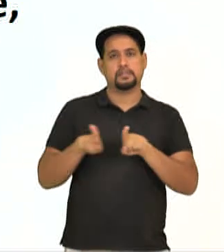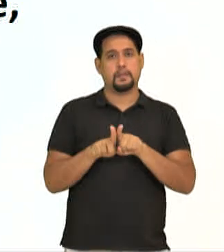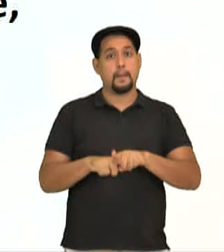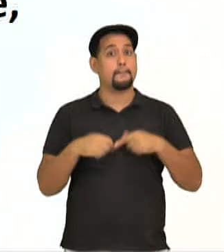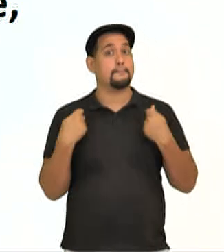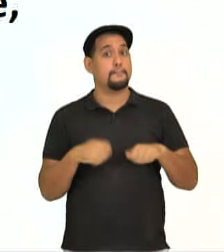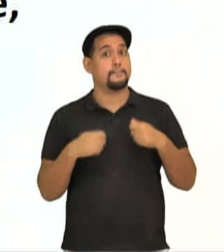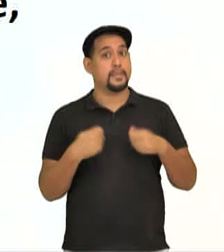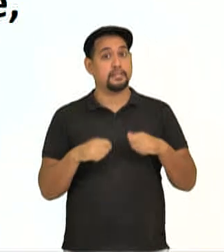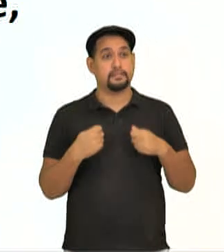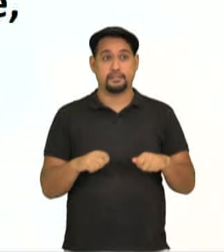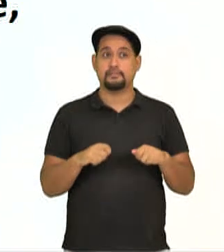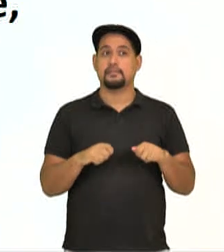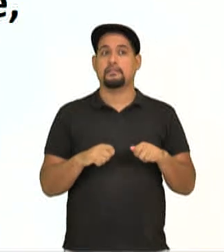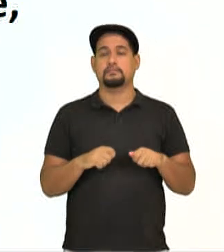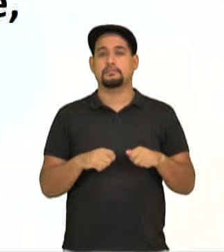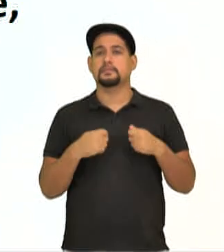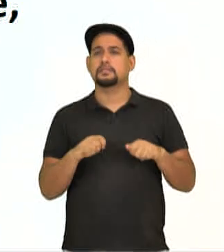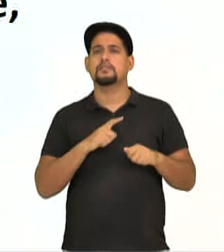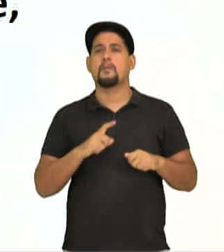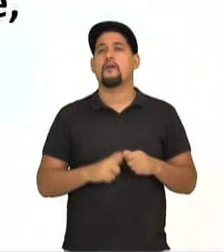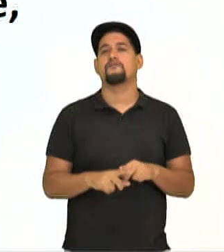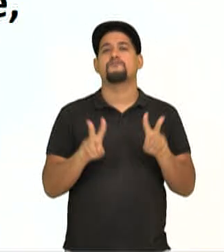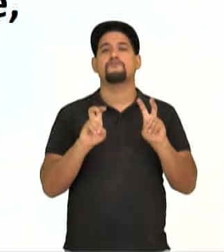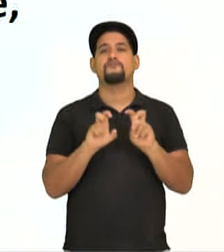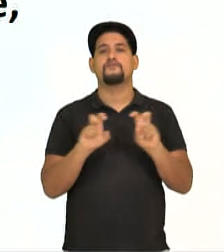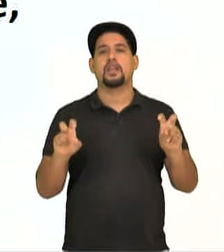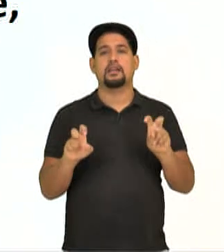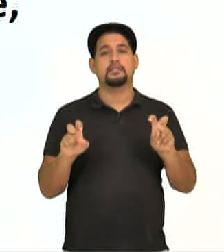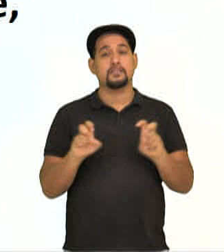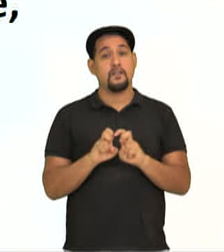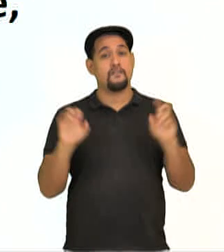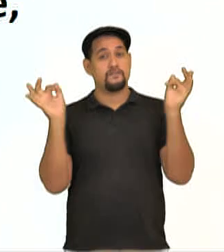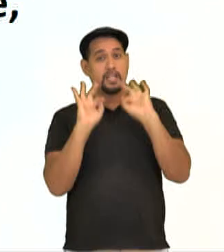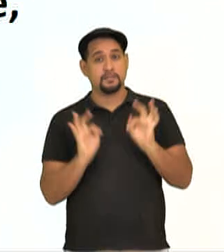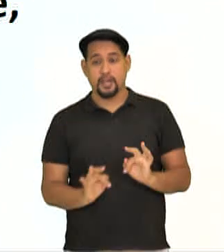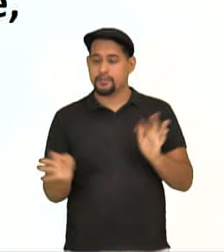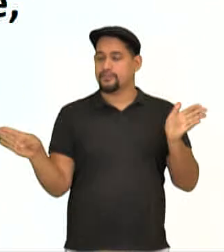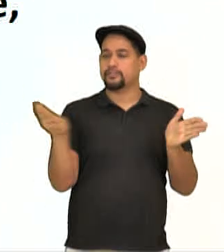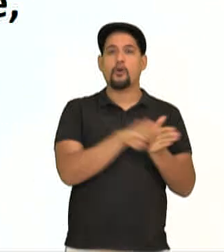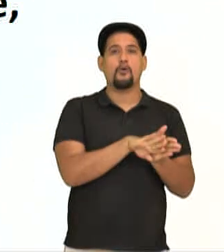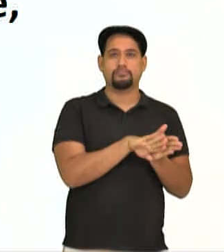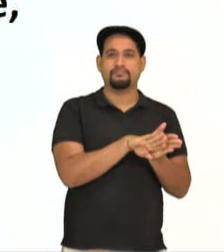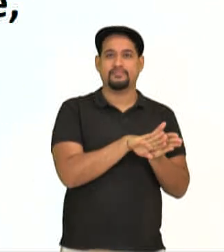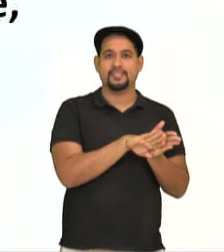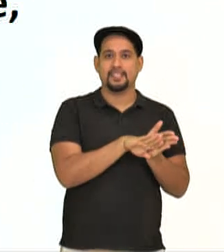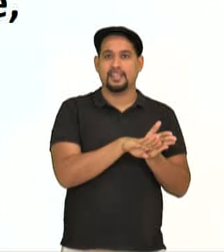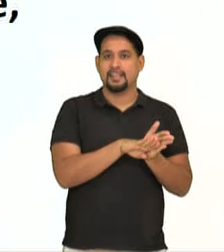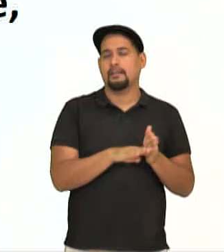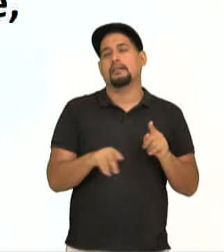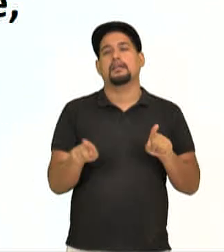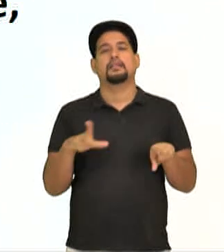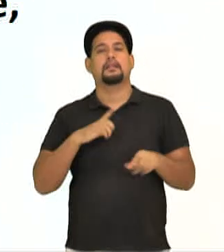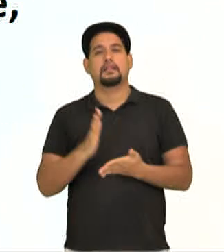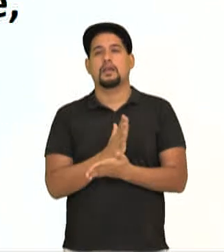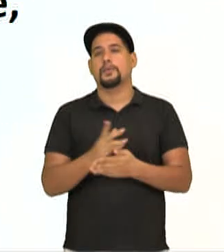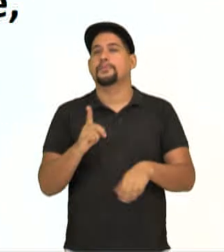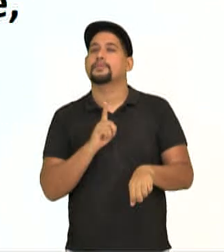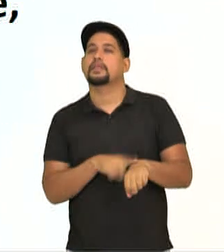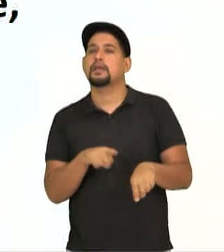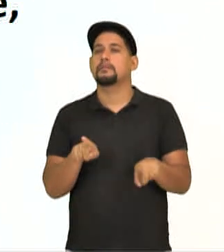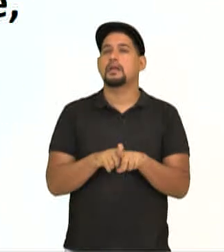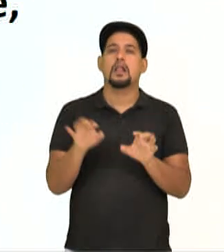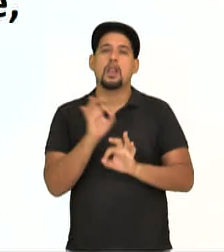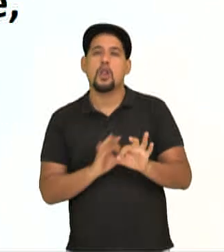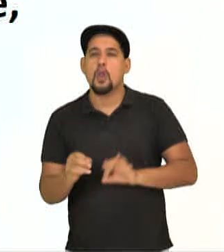deveras astuciosamente. Uma frase, felizmente ele chegou, exprimindo circunstâncias de tempo,